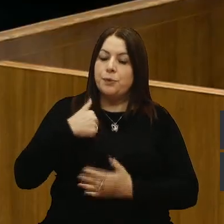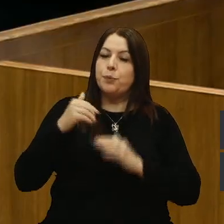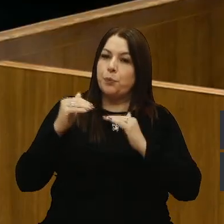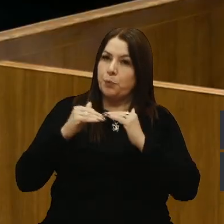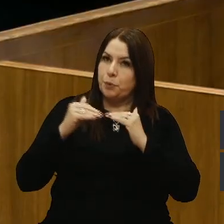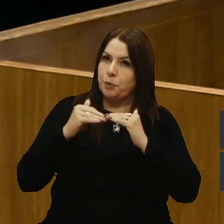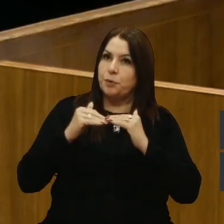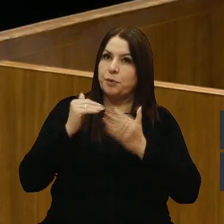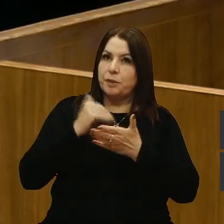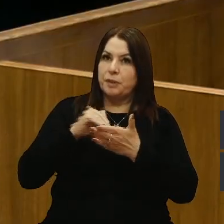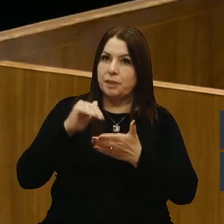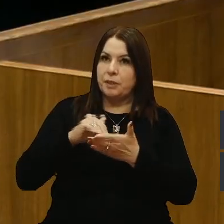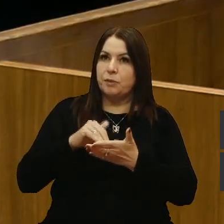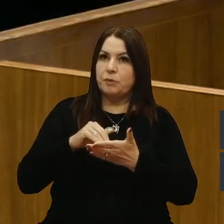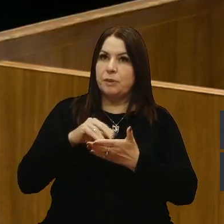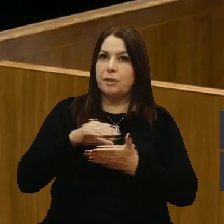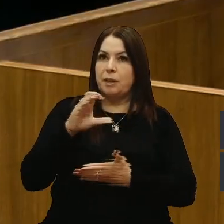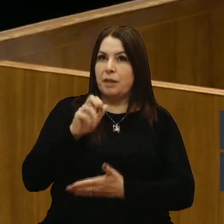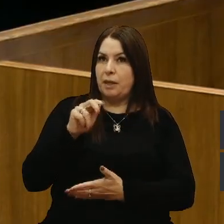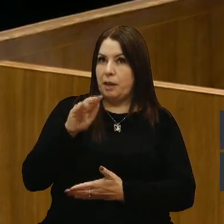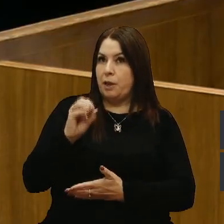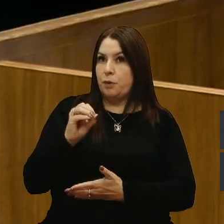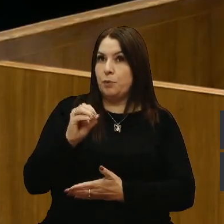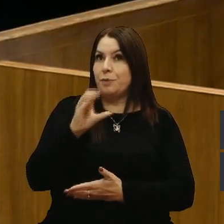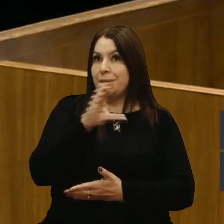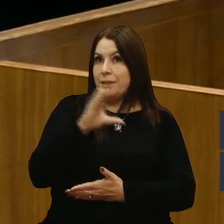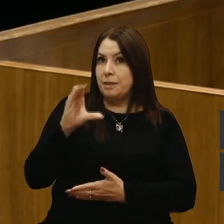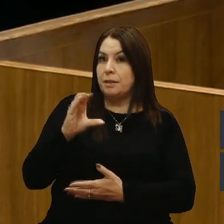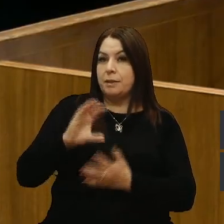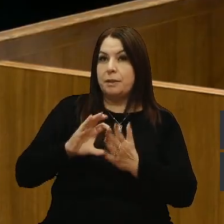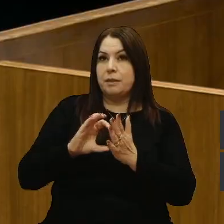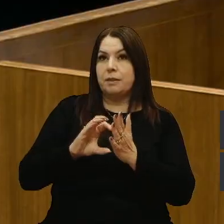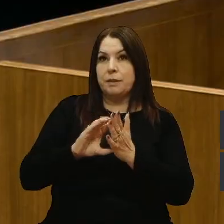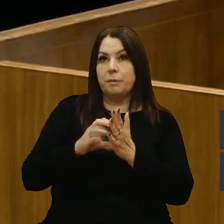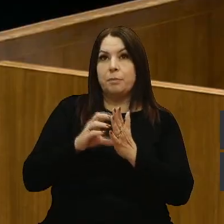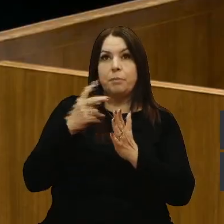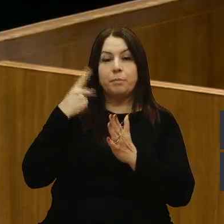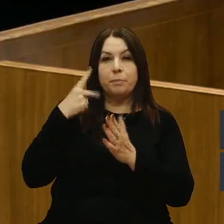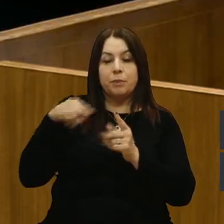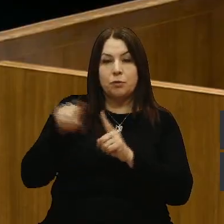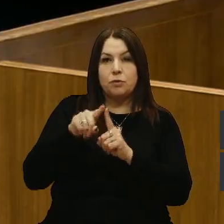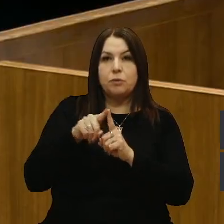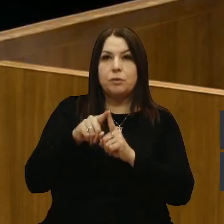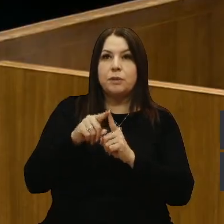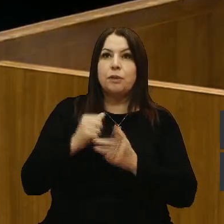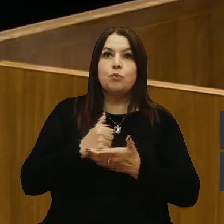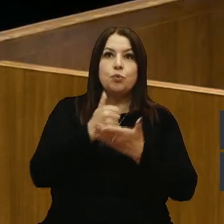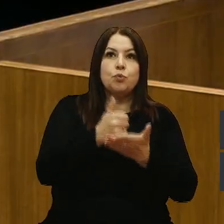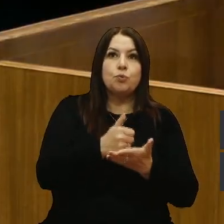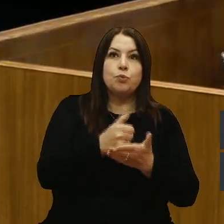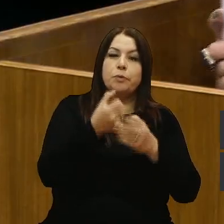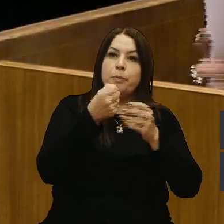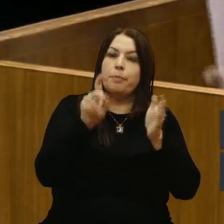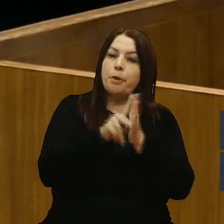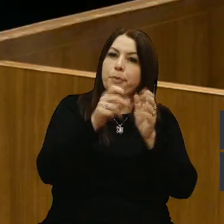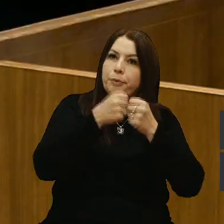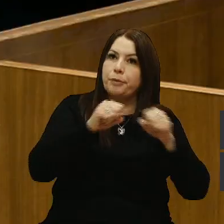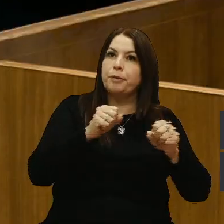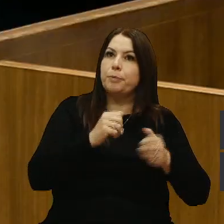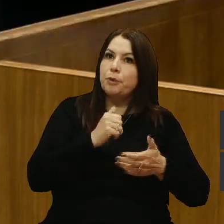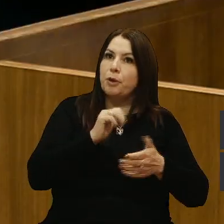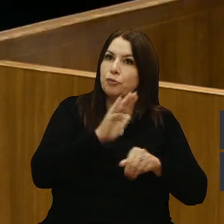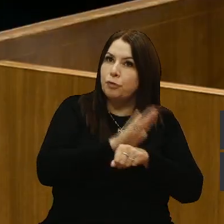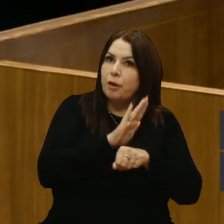concordo que o secretário tem que ser cargo político, partidário. Aí os adjuntos é para ser alguém da secretaria, para ajudar